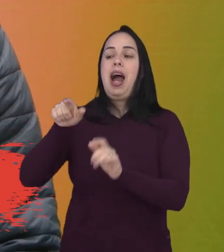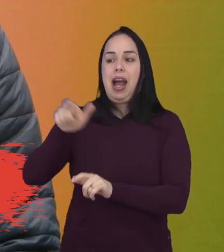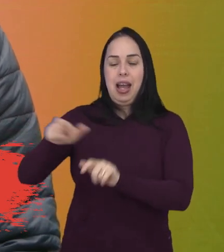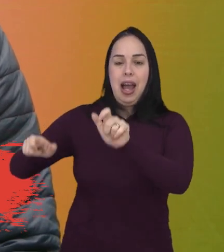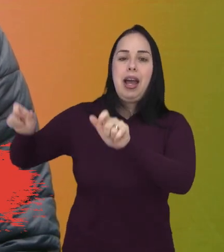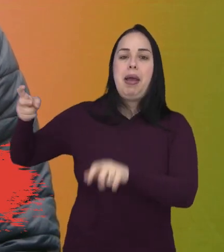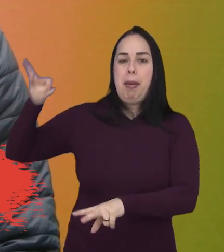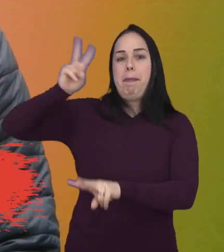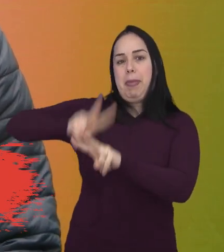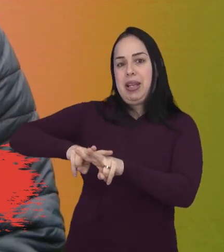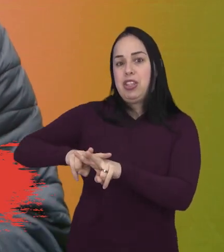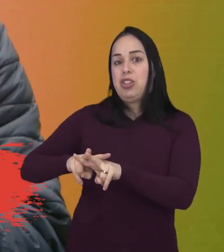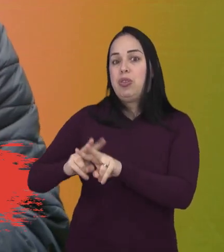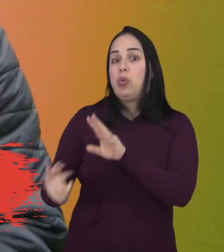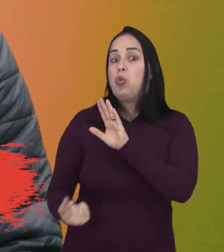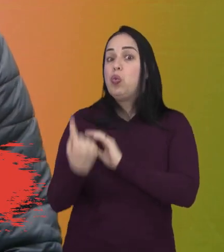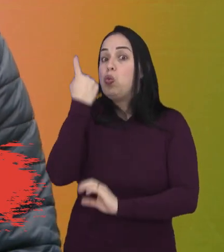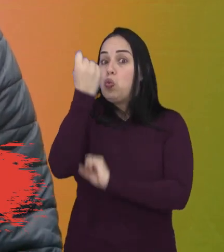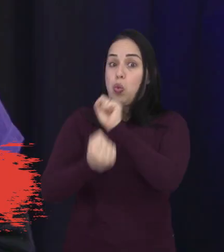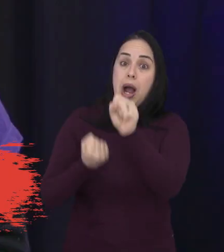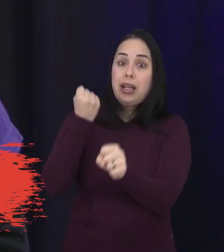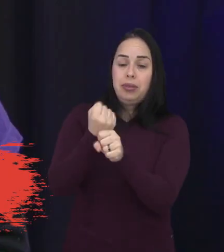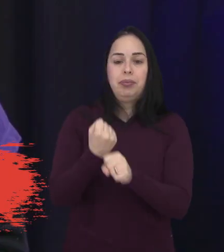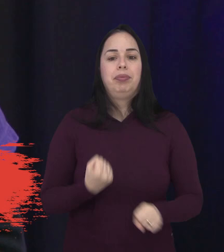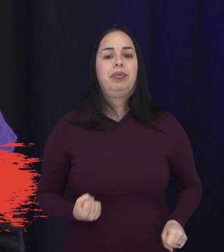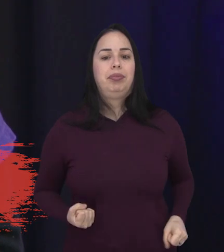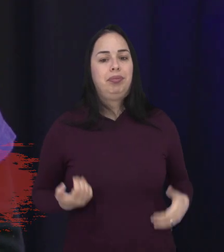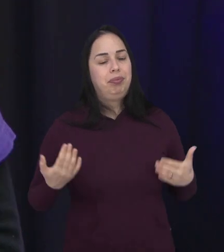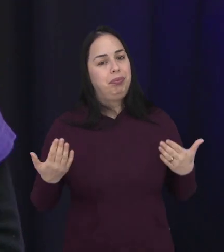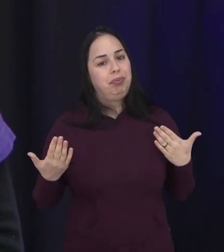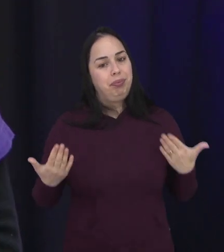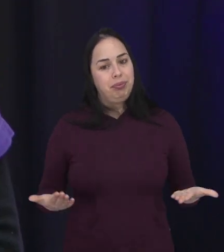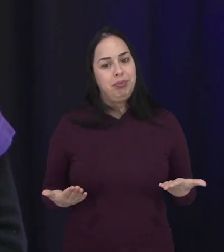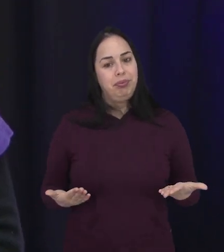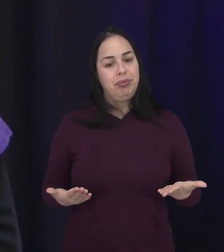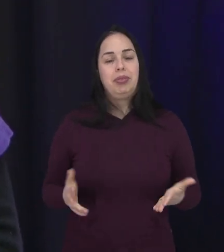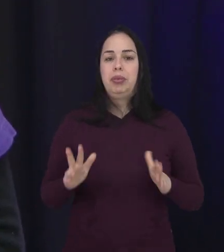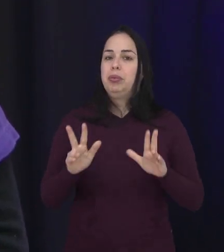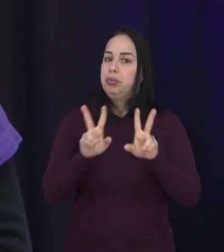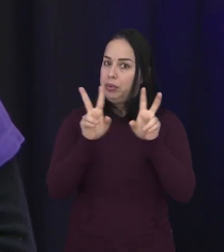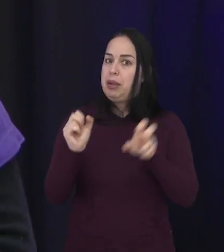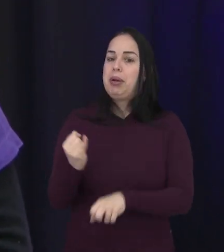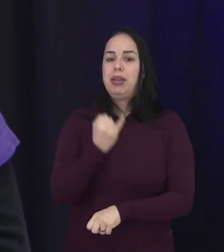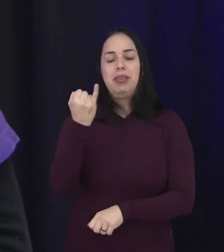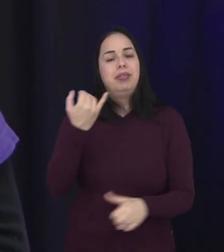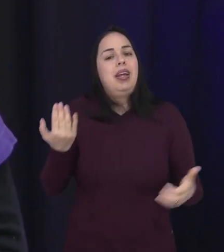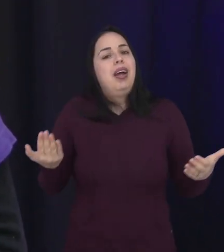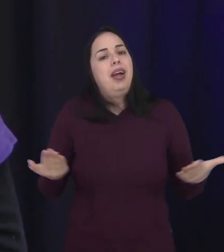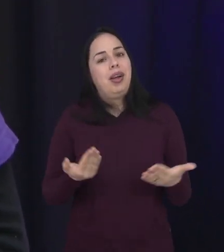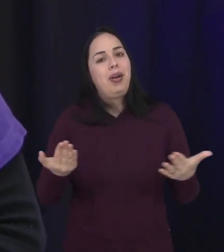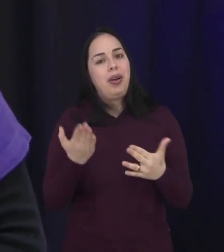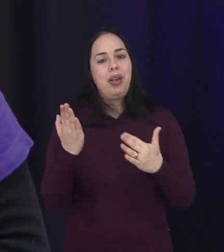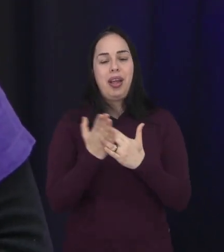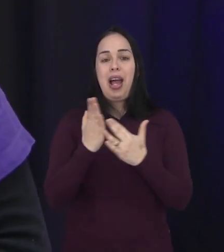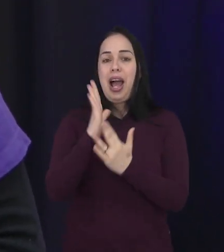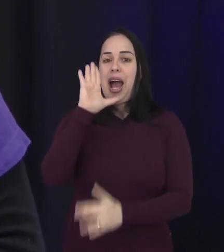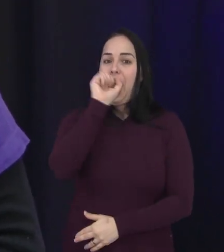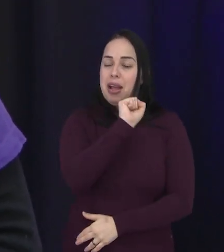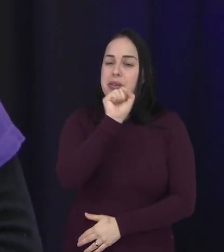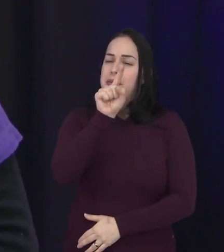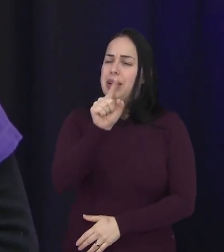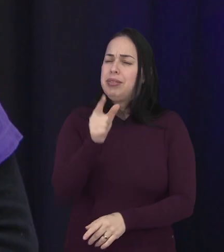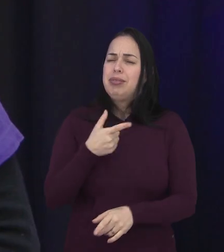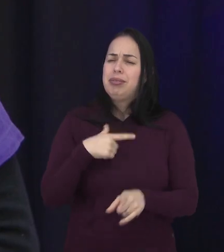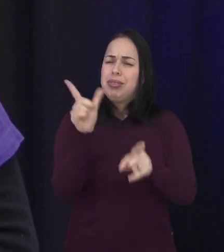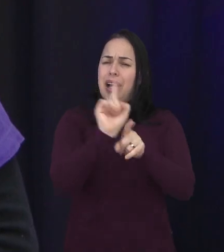estão sujeitos a pena de até 1 ano de prisão. É isso, gente, assunto importante. Mas agora vamos para um intervalo rápido, mas fica